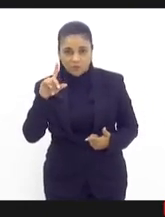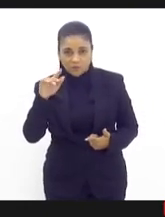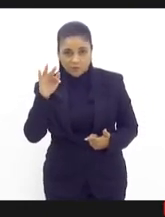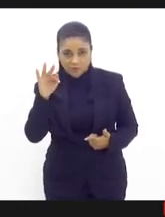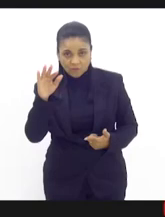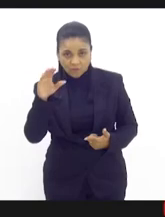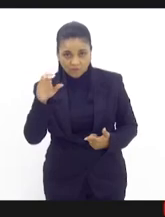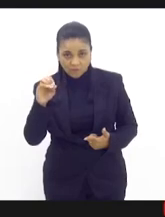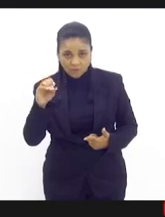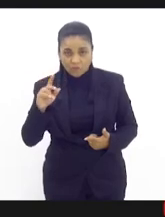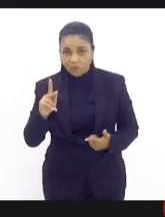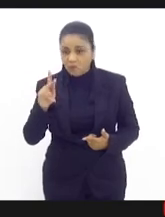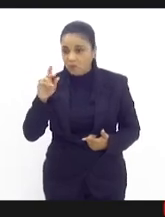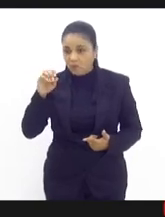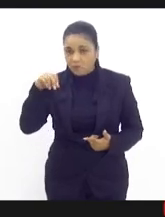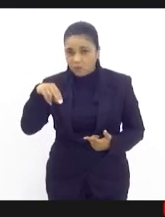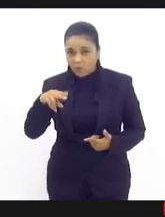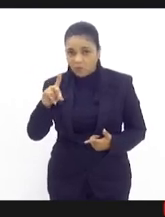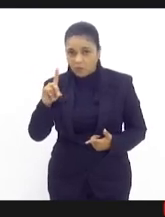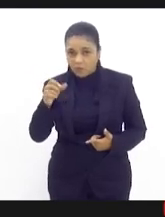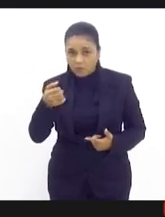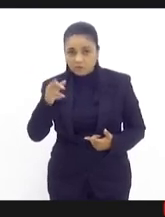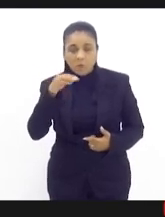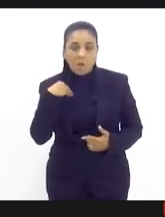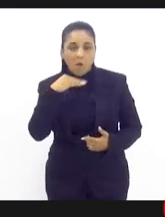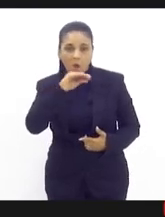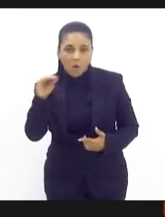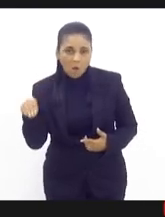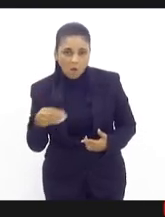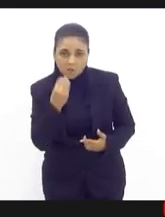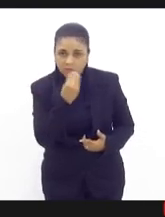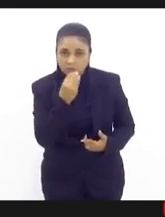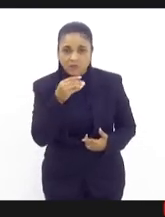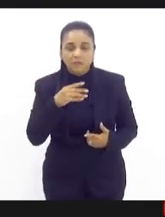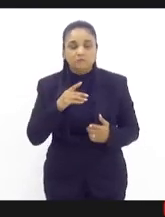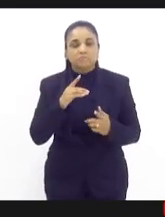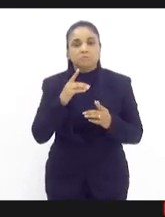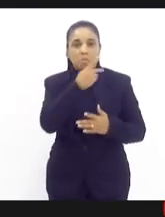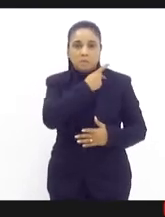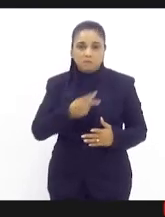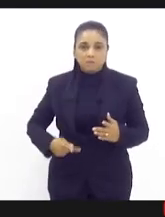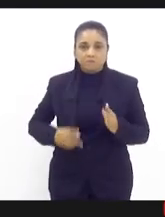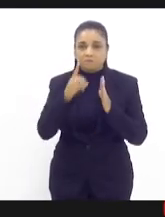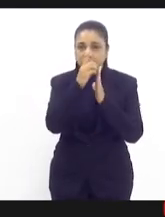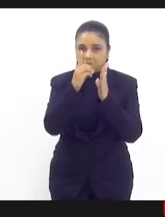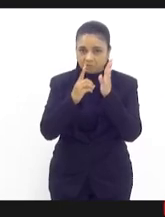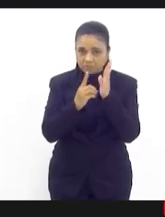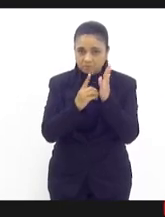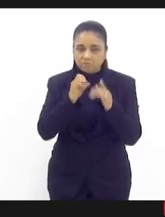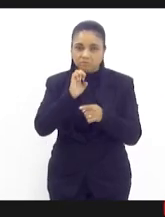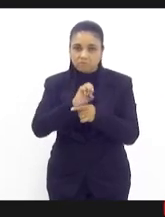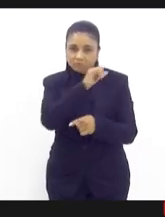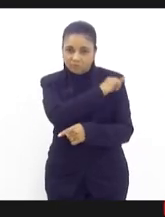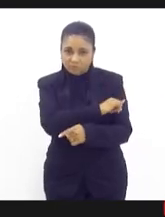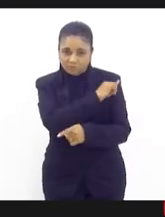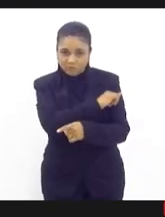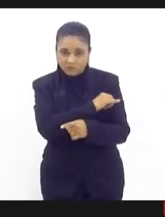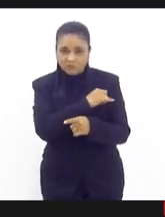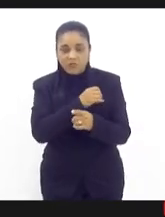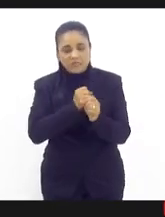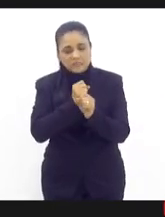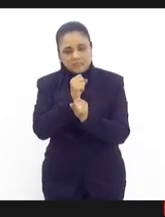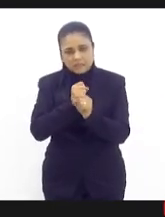oportunidade de, como presidente do DETRAN, o interior do estado do Rio de Janeiro, pelo menos nesses últimos anos que ele está